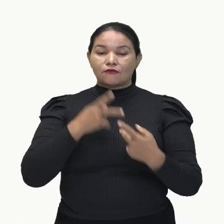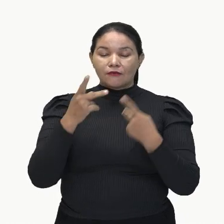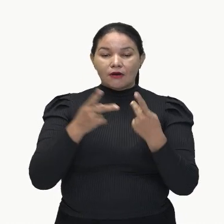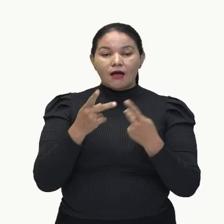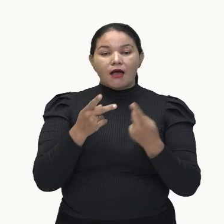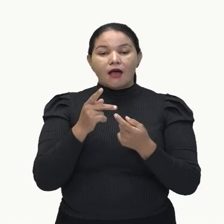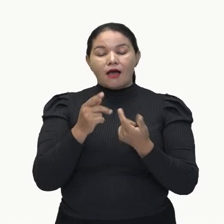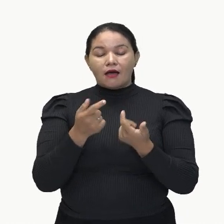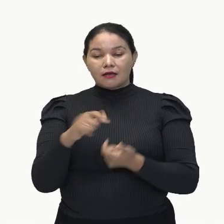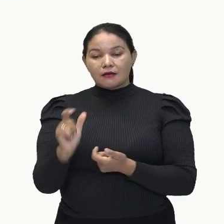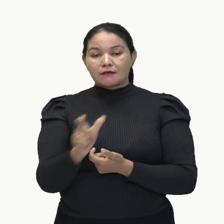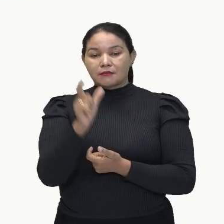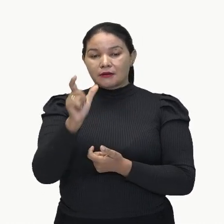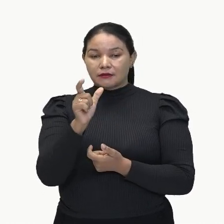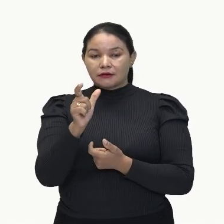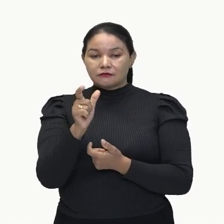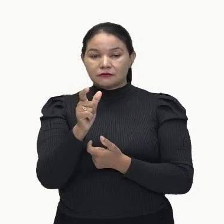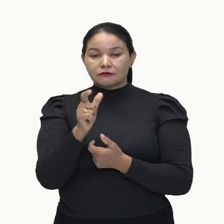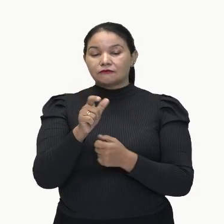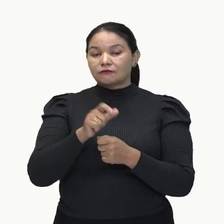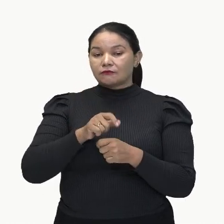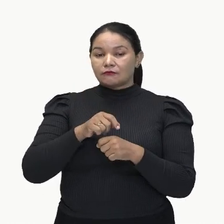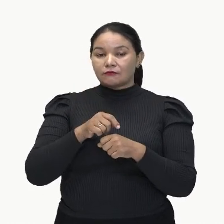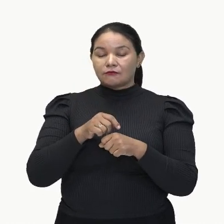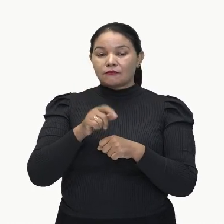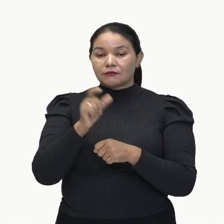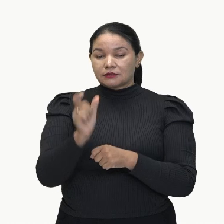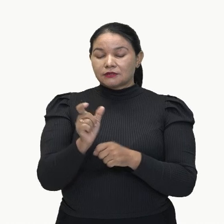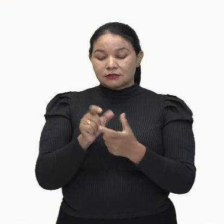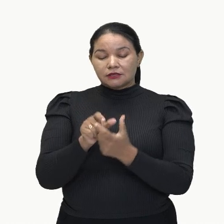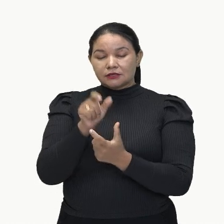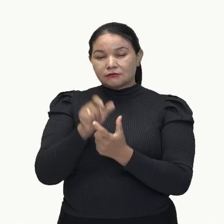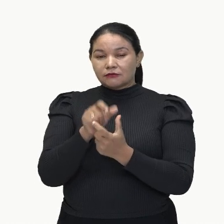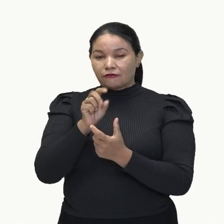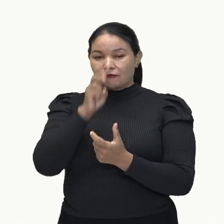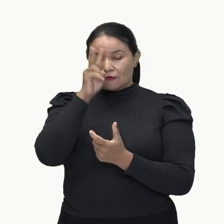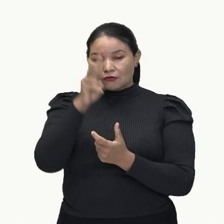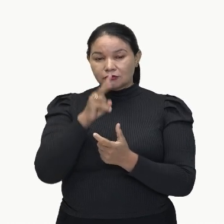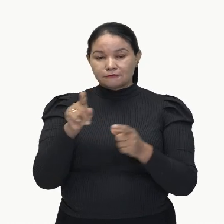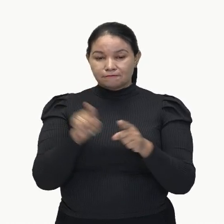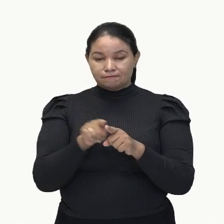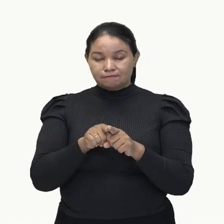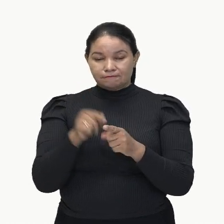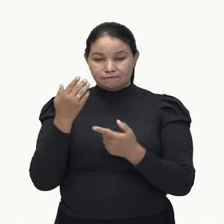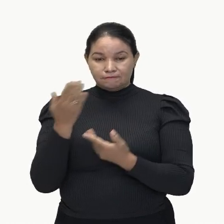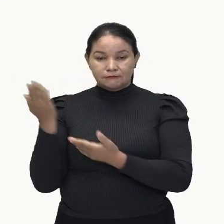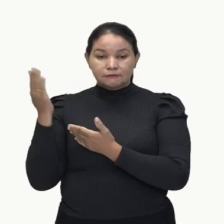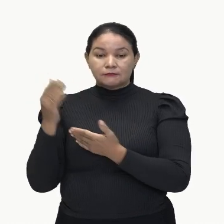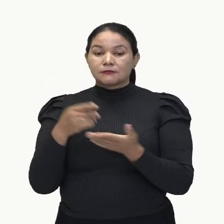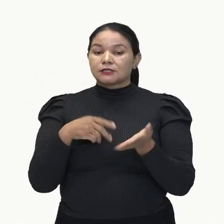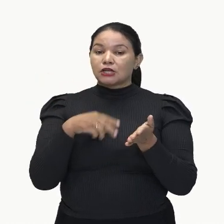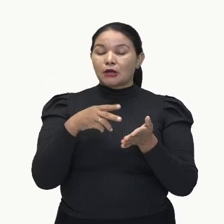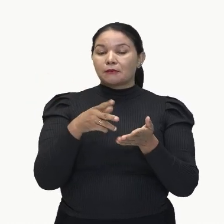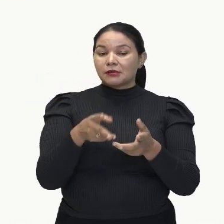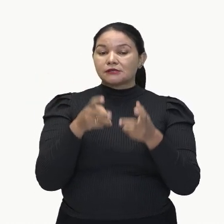nós detemos a escuchar como decimos palabras notaremos que em cierta sílaba